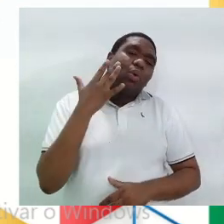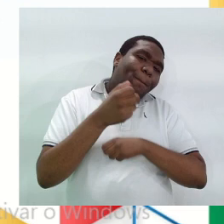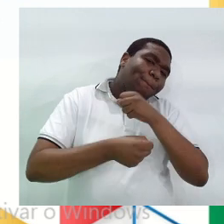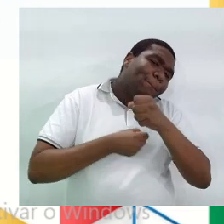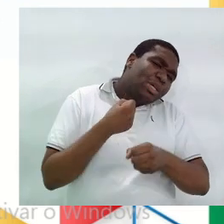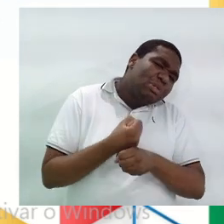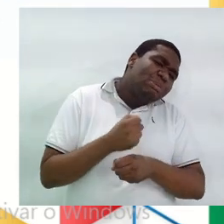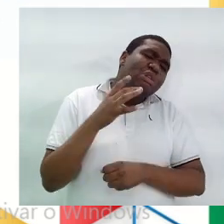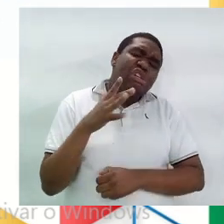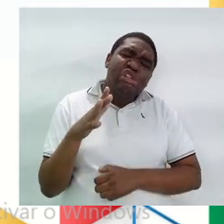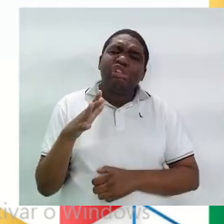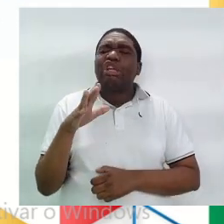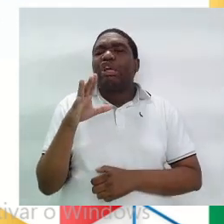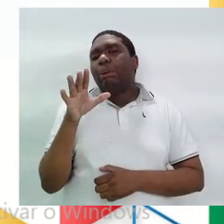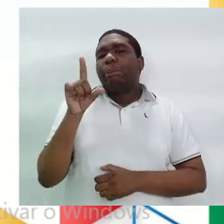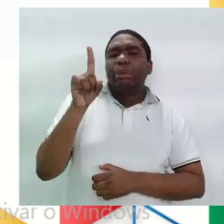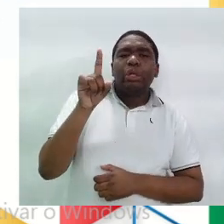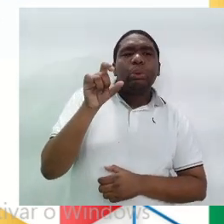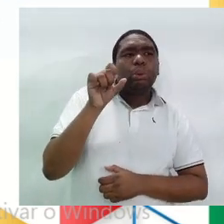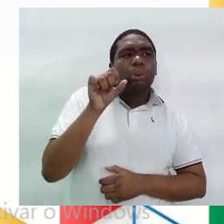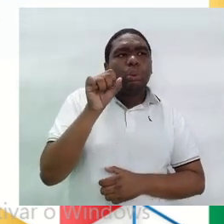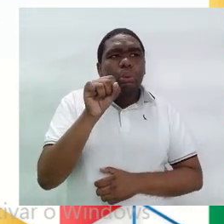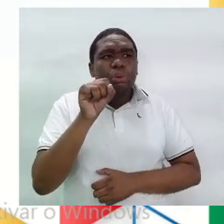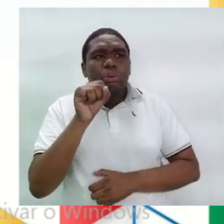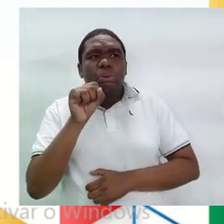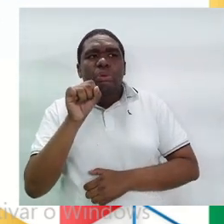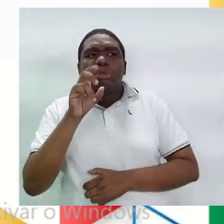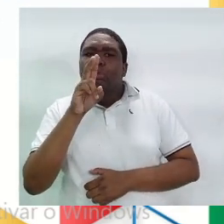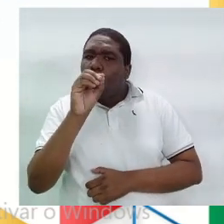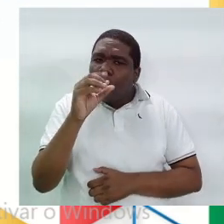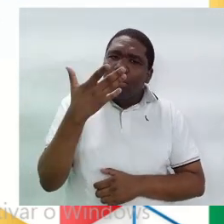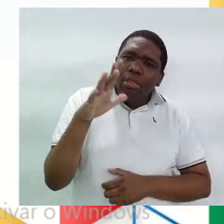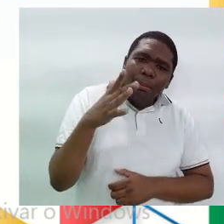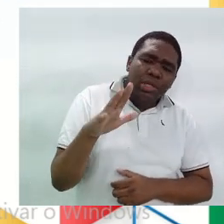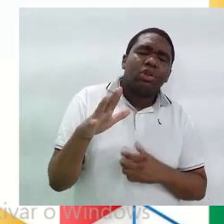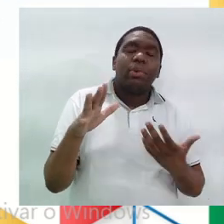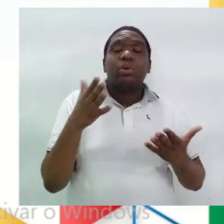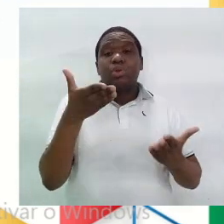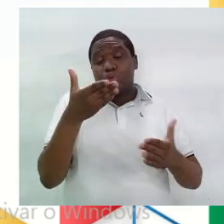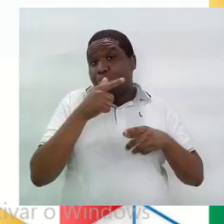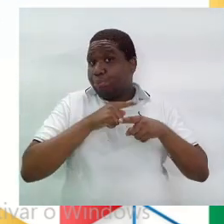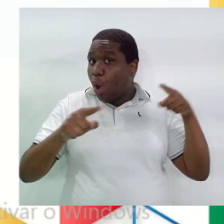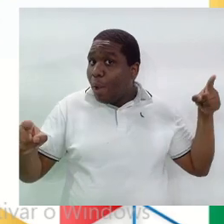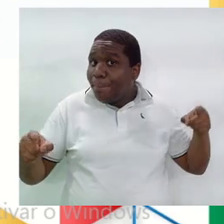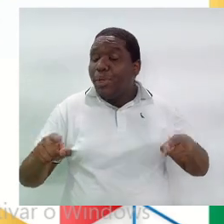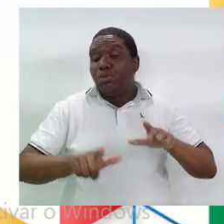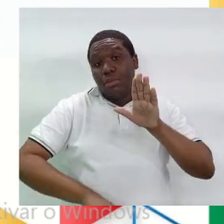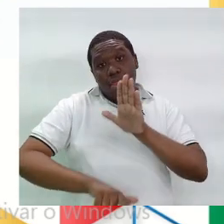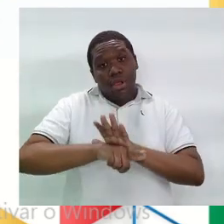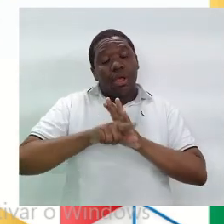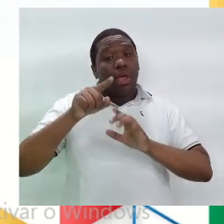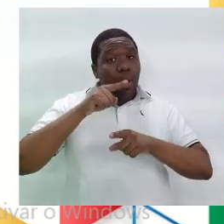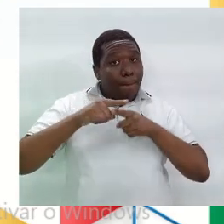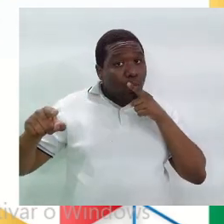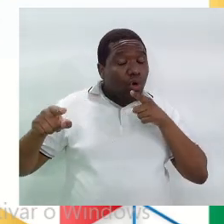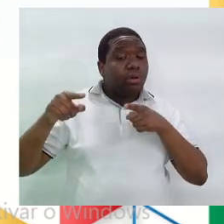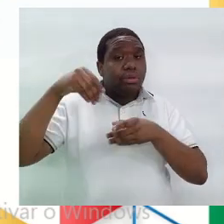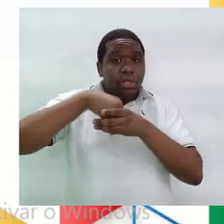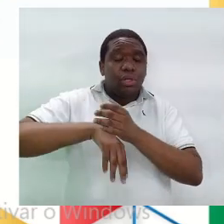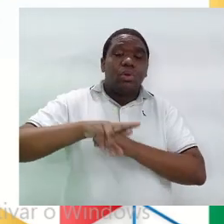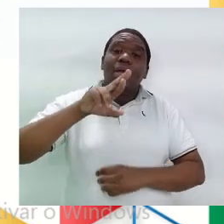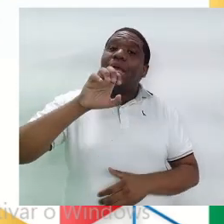é importante salientar, essa prática estava proibida por lei no Reino